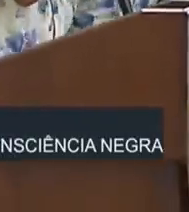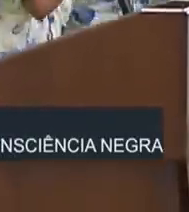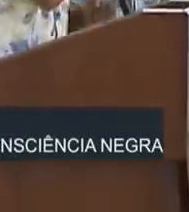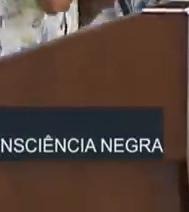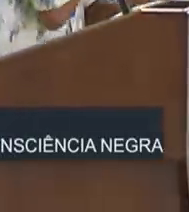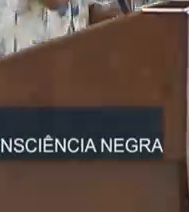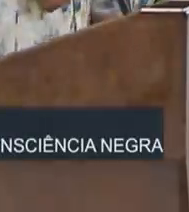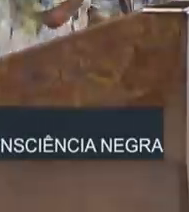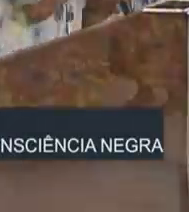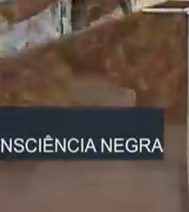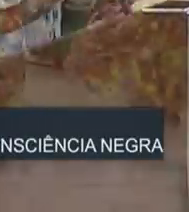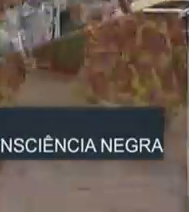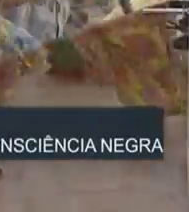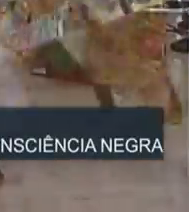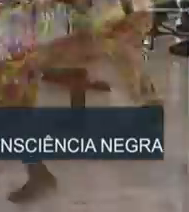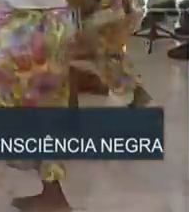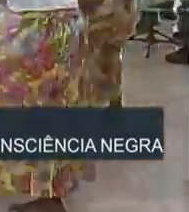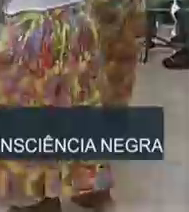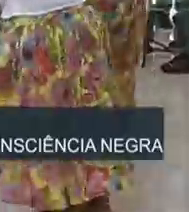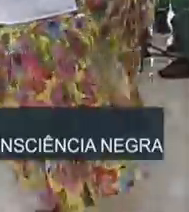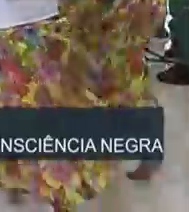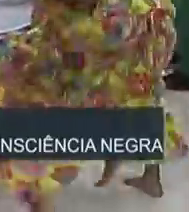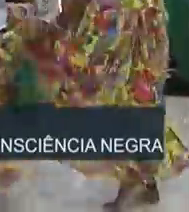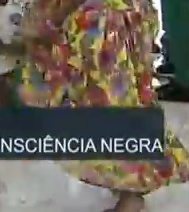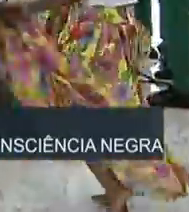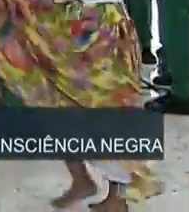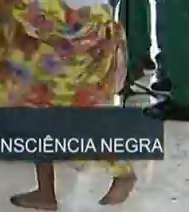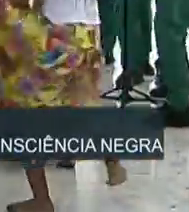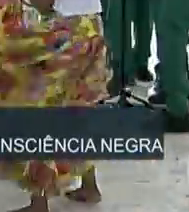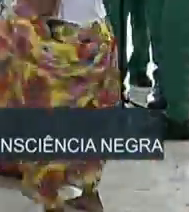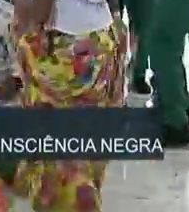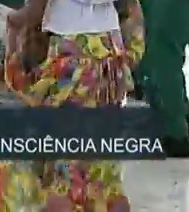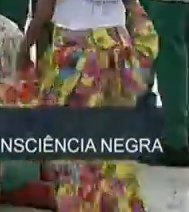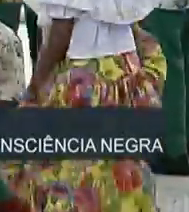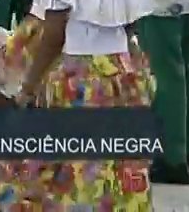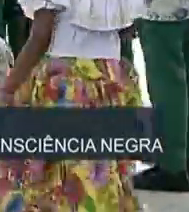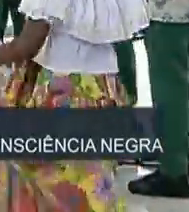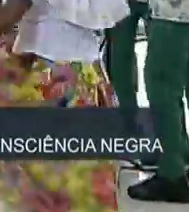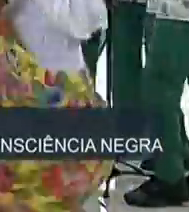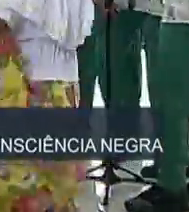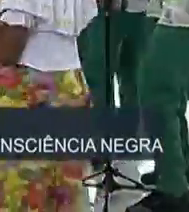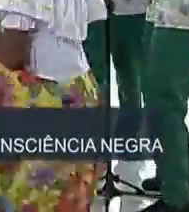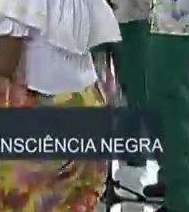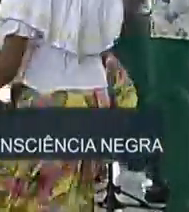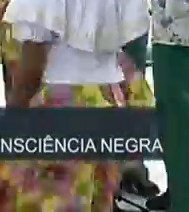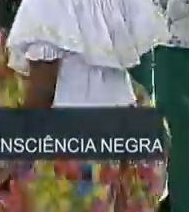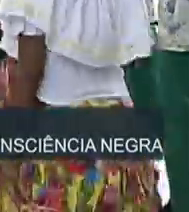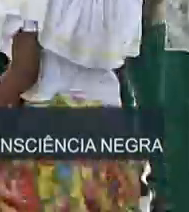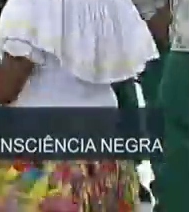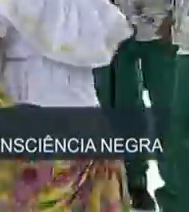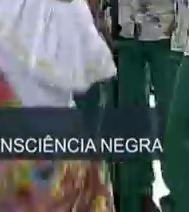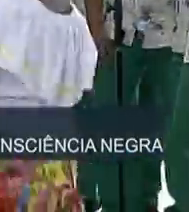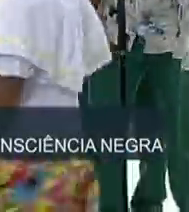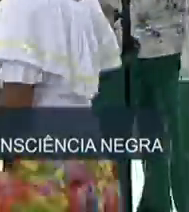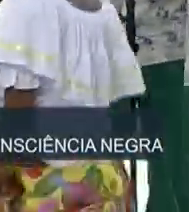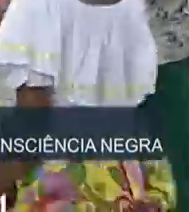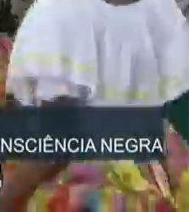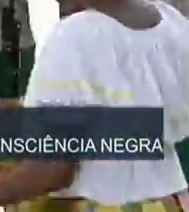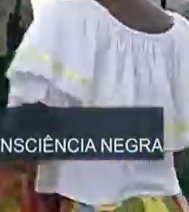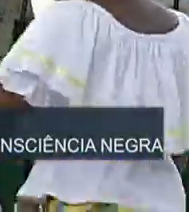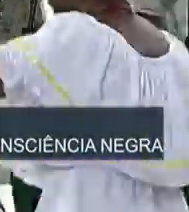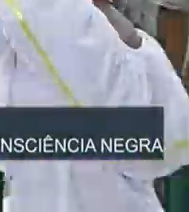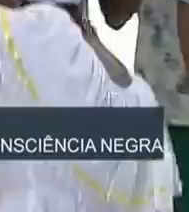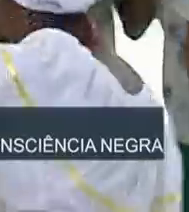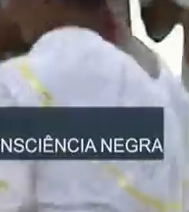Maranhão chamo coreira para brincar Maranhão Sou eu ô quem quiser ser meu amigo Maranhão sou eu bota